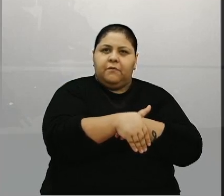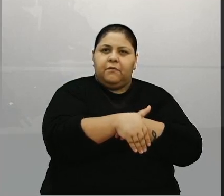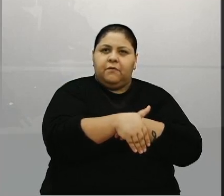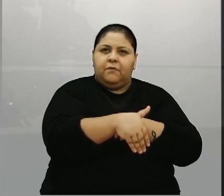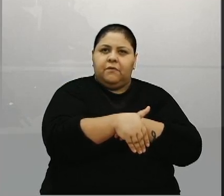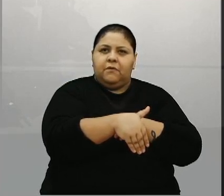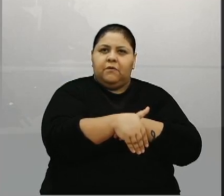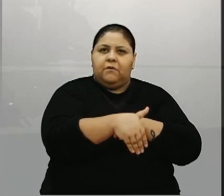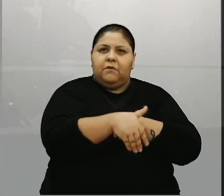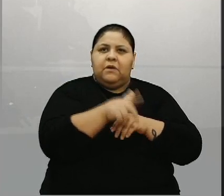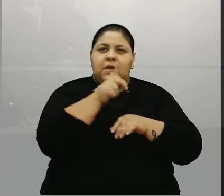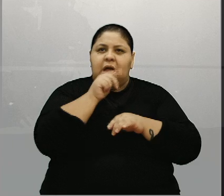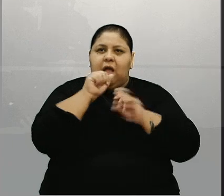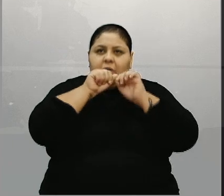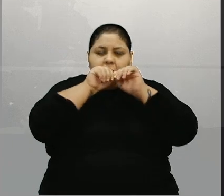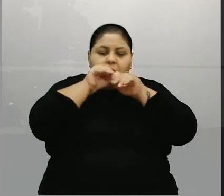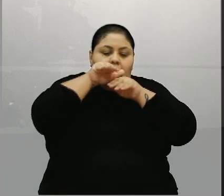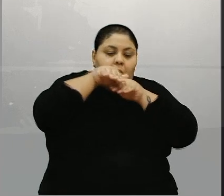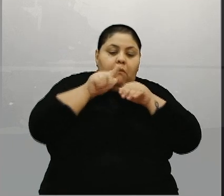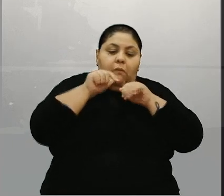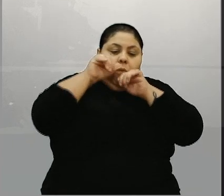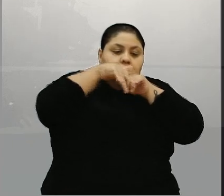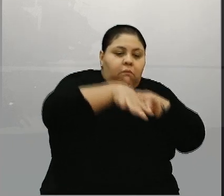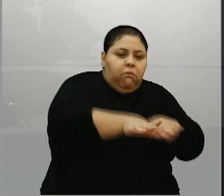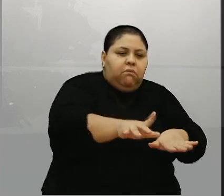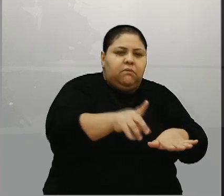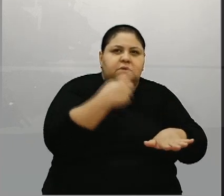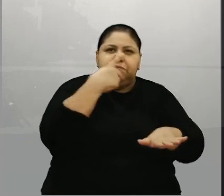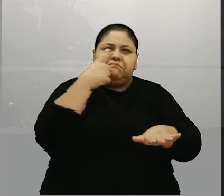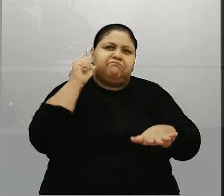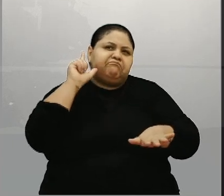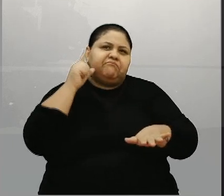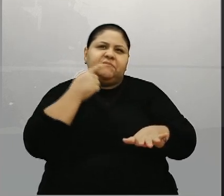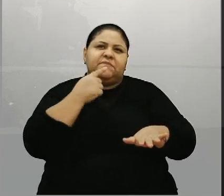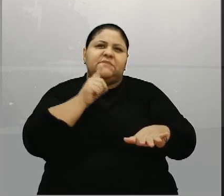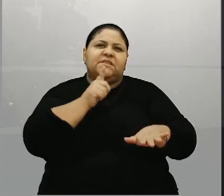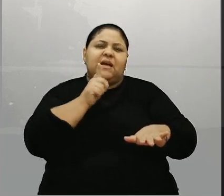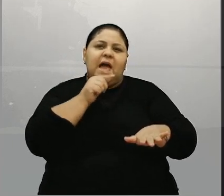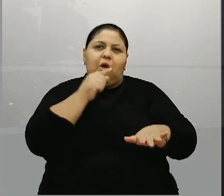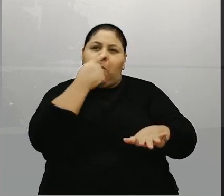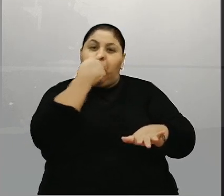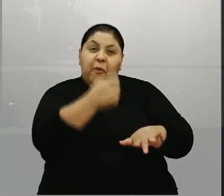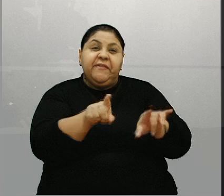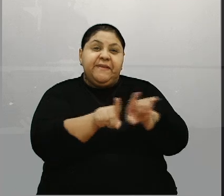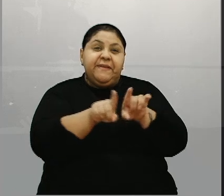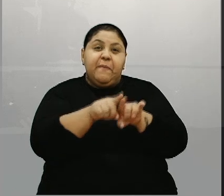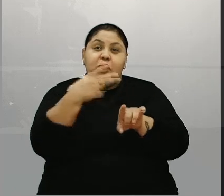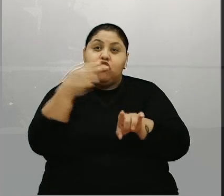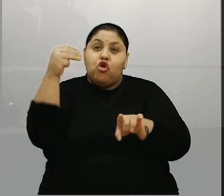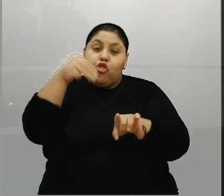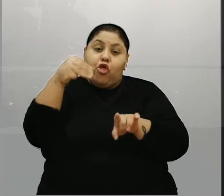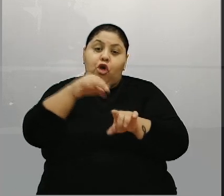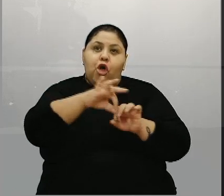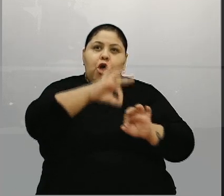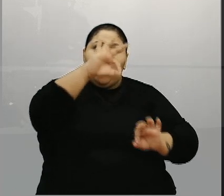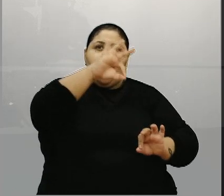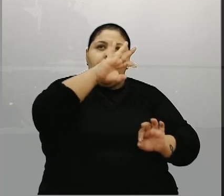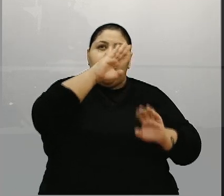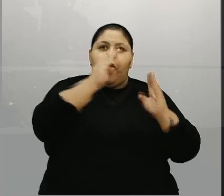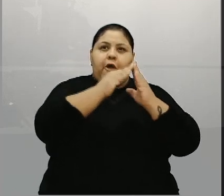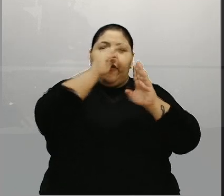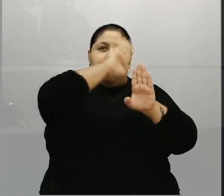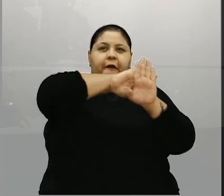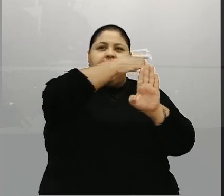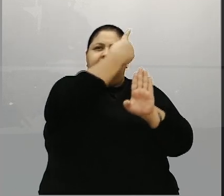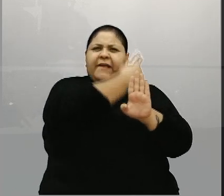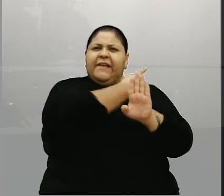toda a chuvarada, o que dá, o esgoto, sei lá, tudo meio misturado. E tinha 2 metros de profundidade. Aplainou, e aquela casa que a gente vê no fundo